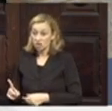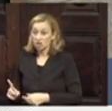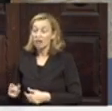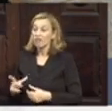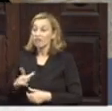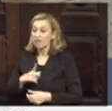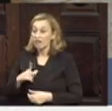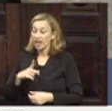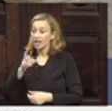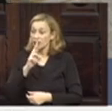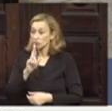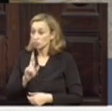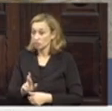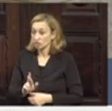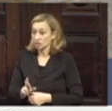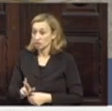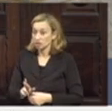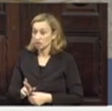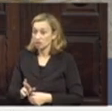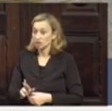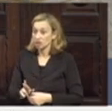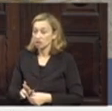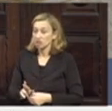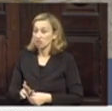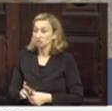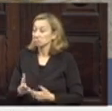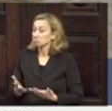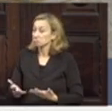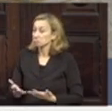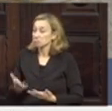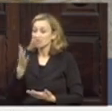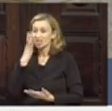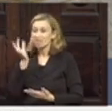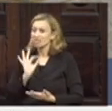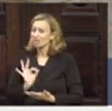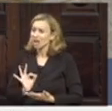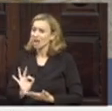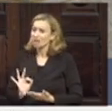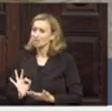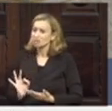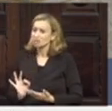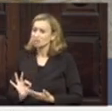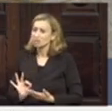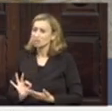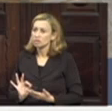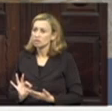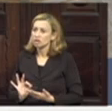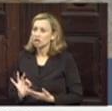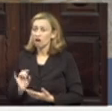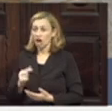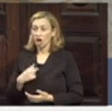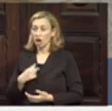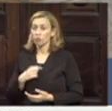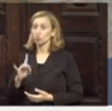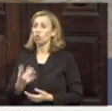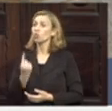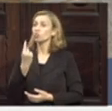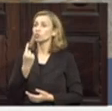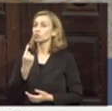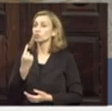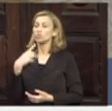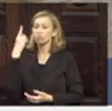aqui e diz o seguinte: exige que é uma recomendação. Recomendação a pessoa pode seguir